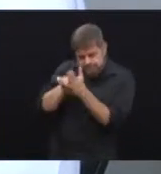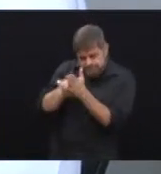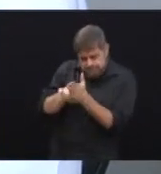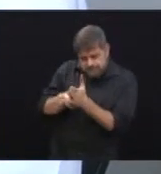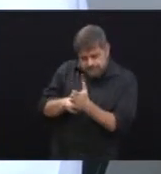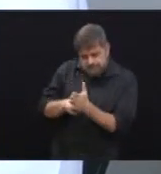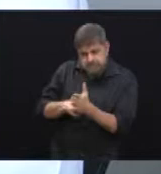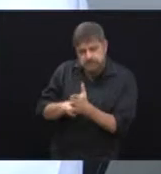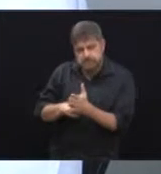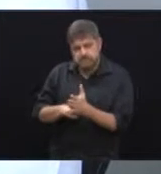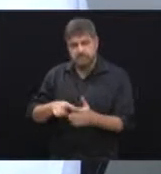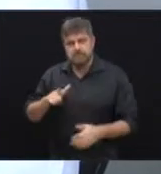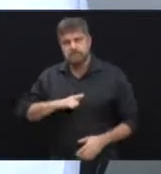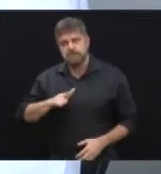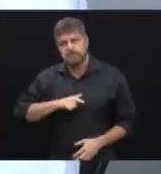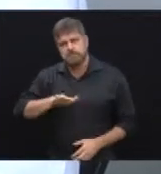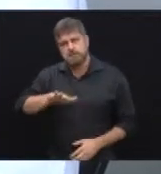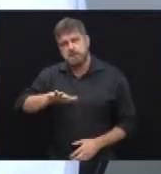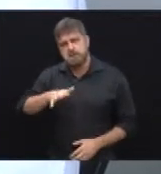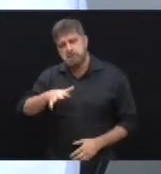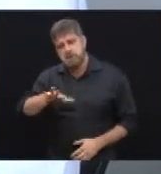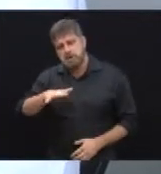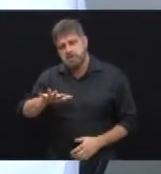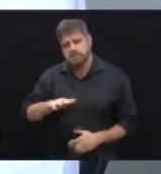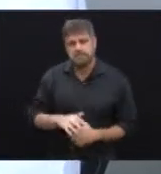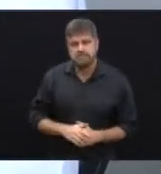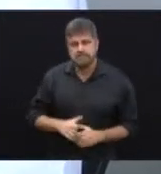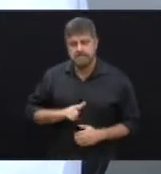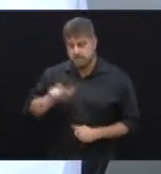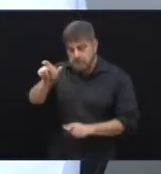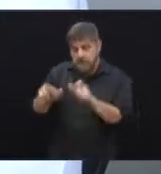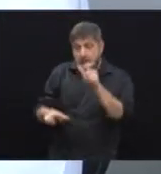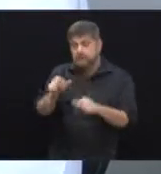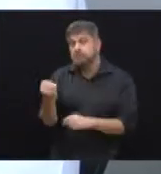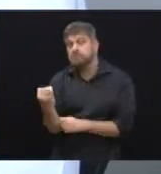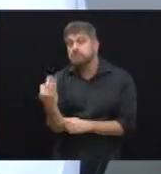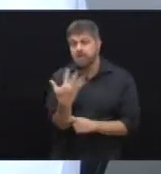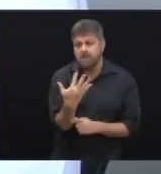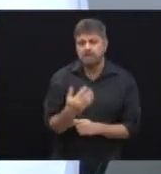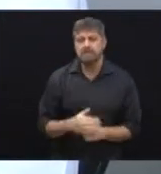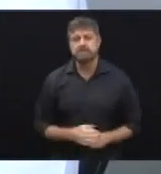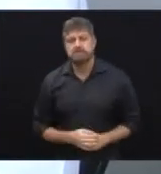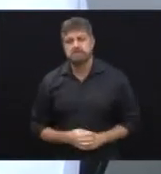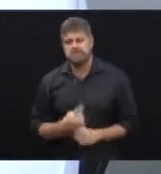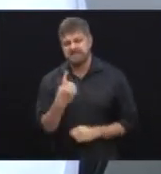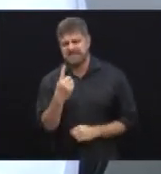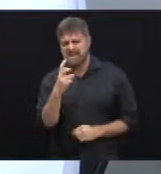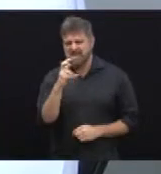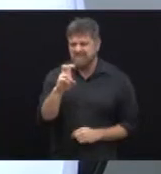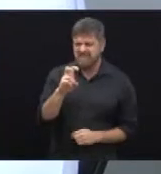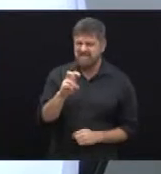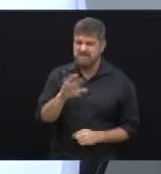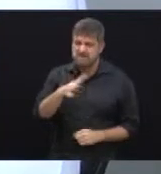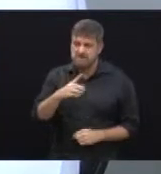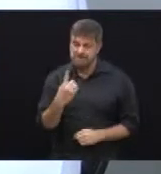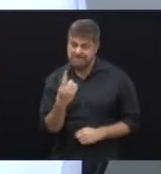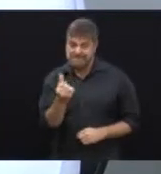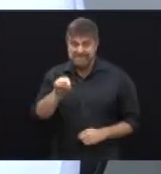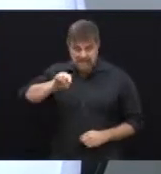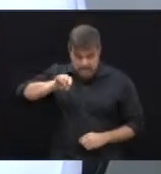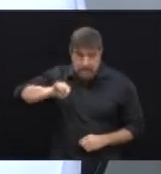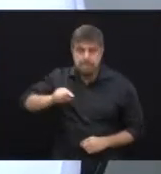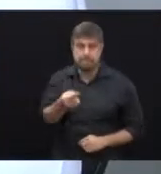os dados que a gente tinha na época estavam em programa de diálise no Brasil por volta de 15, 16